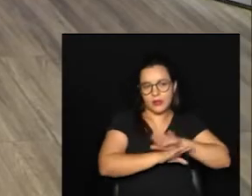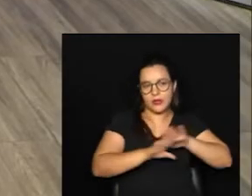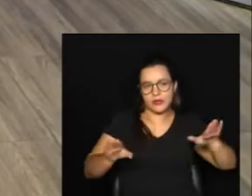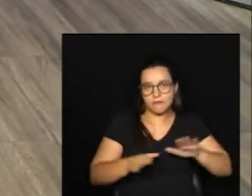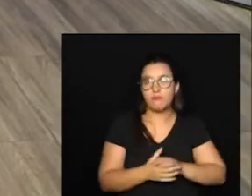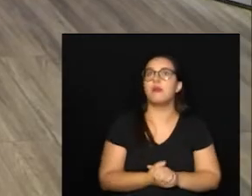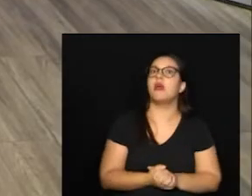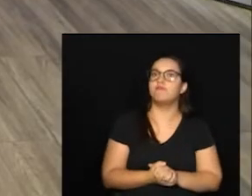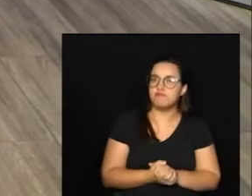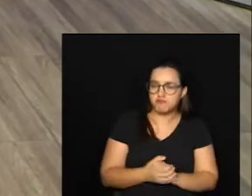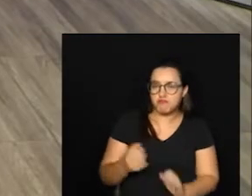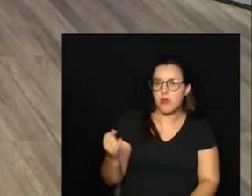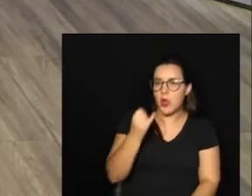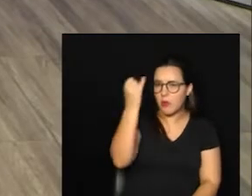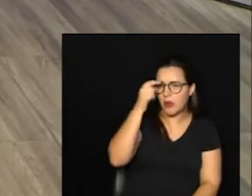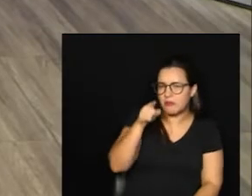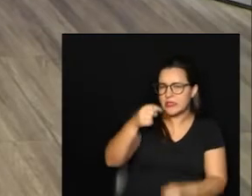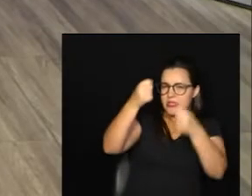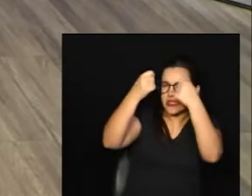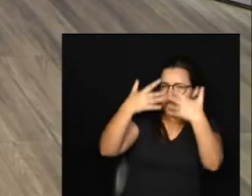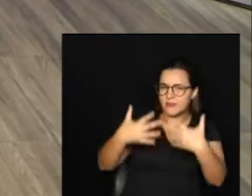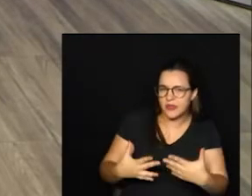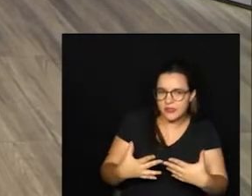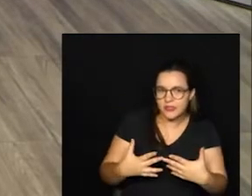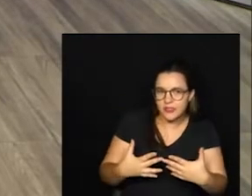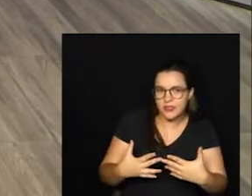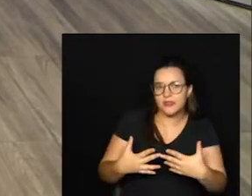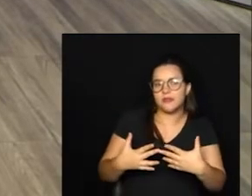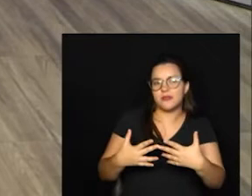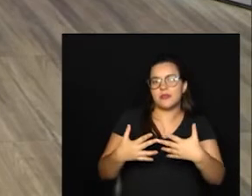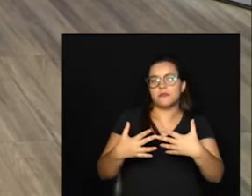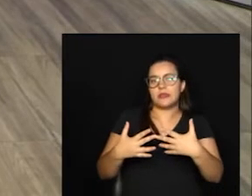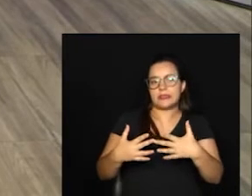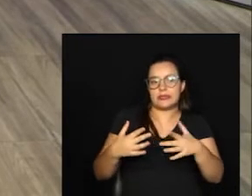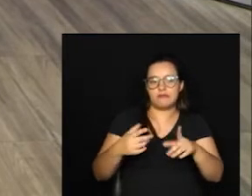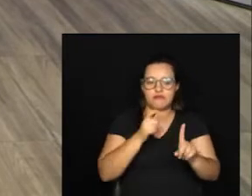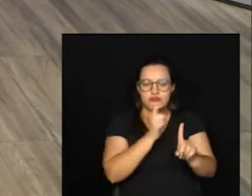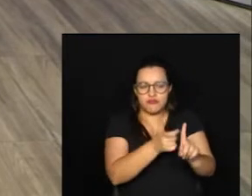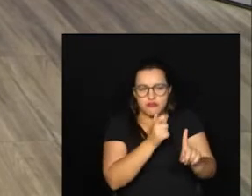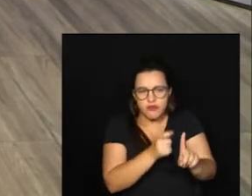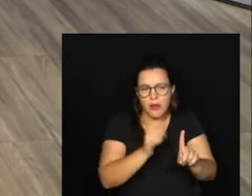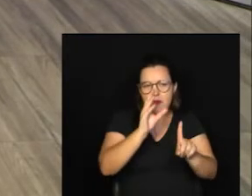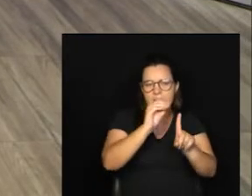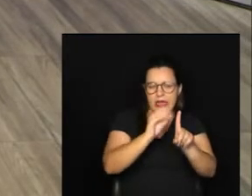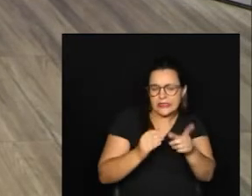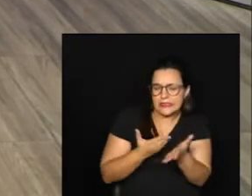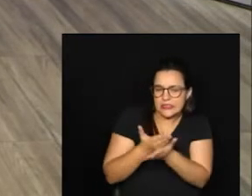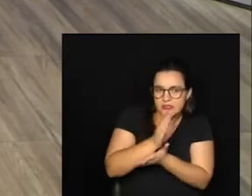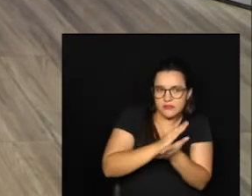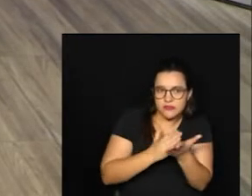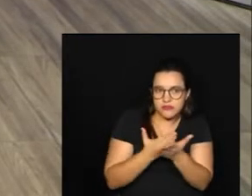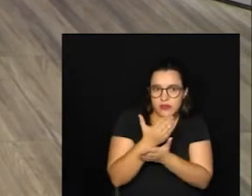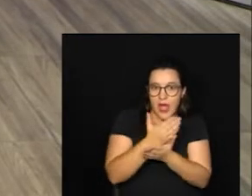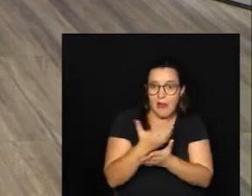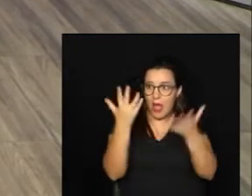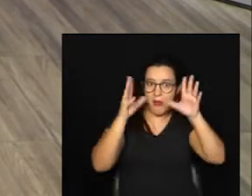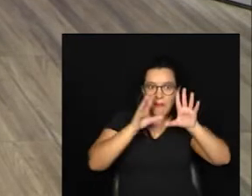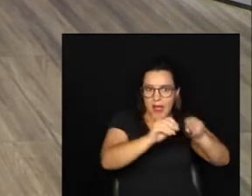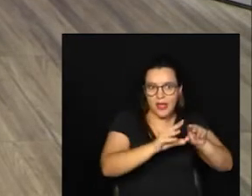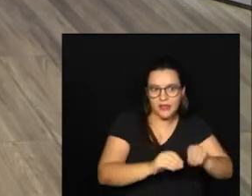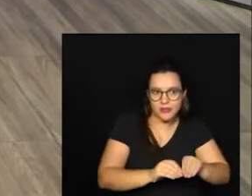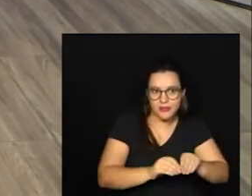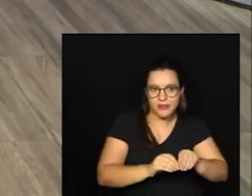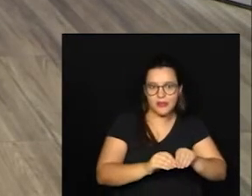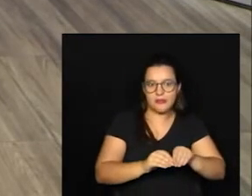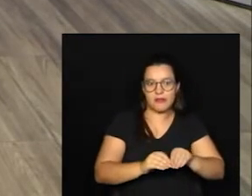acho importante a sua explicação, porque a importunação sexual, ela não precisa acontecer com